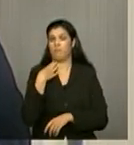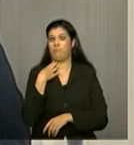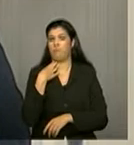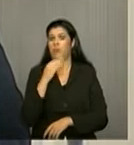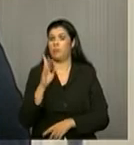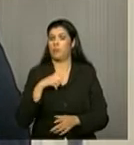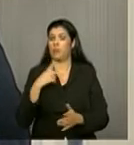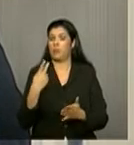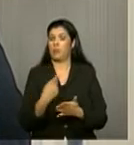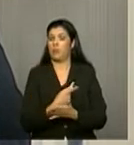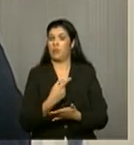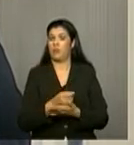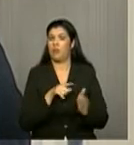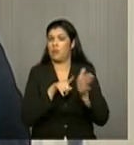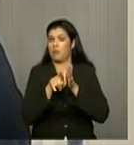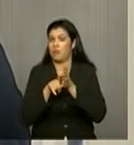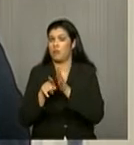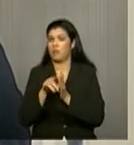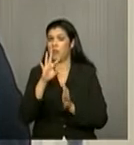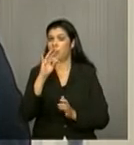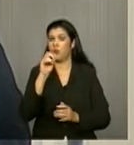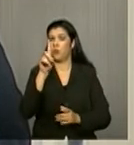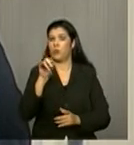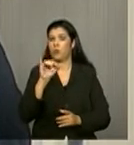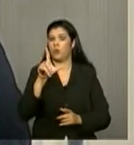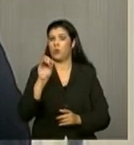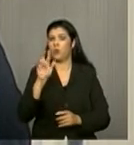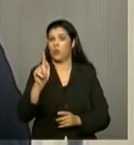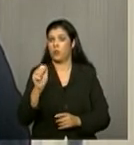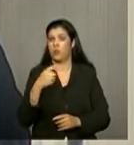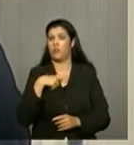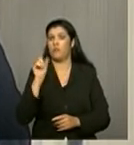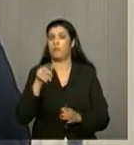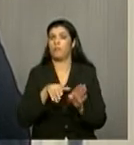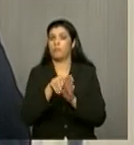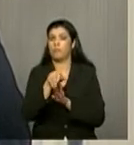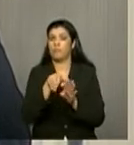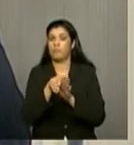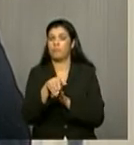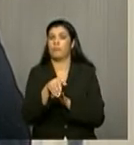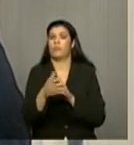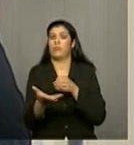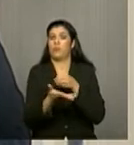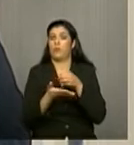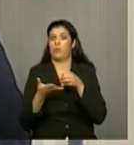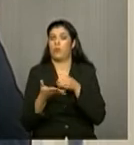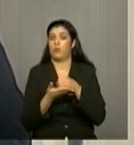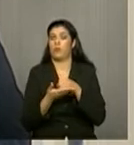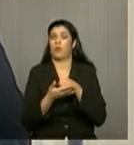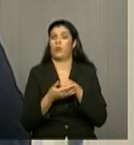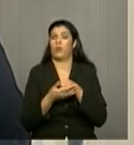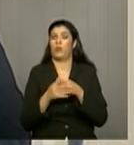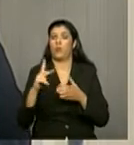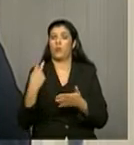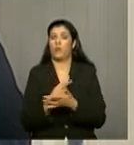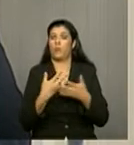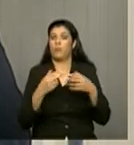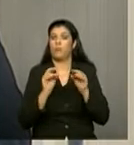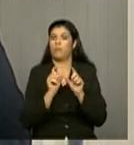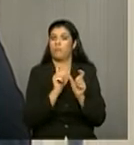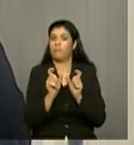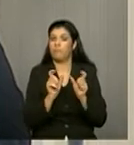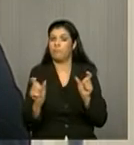investir assunto psicológica isso investigação orientada em base nos elementos que podem aparecer